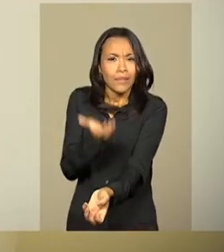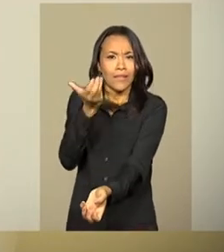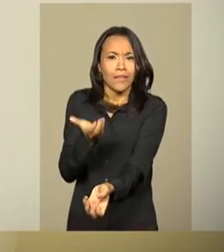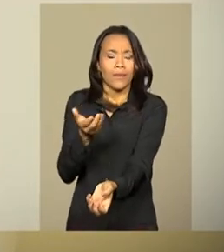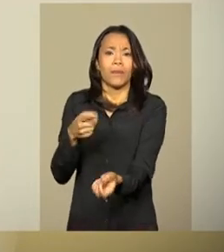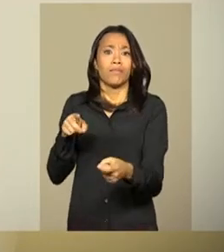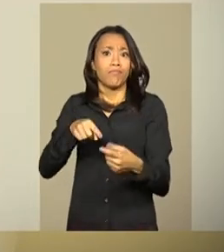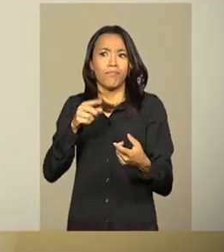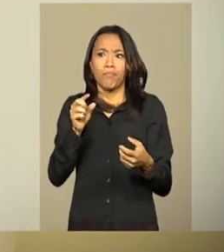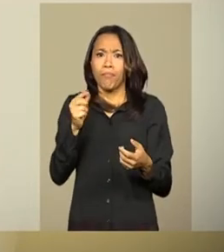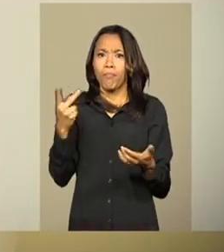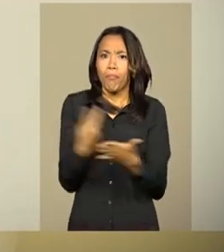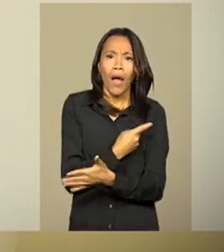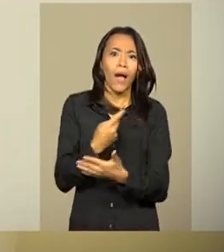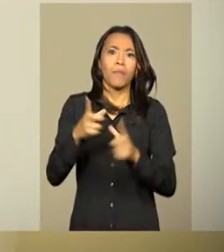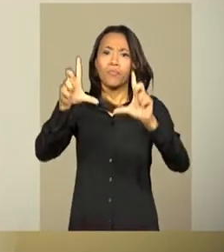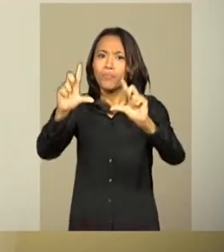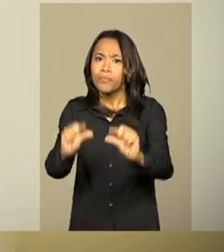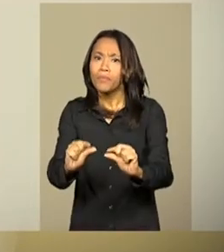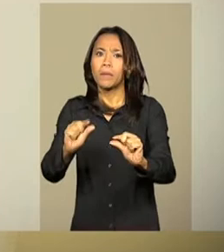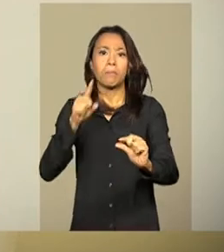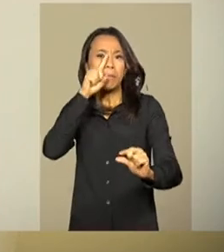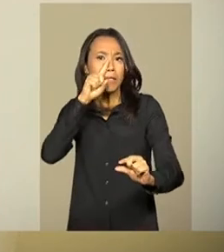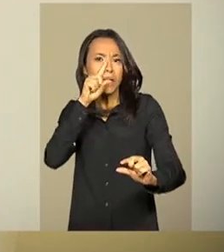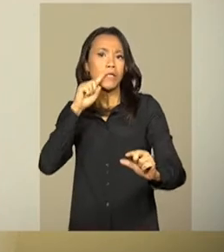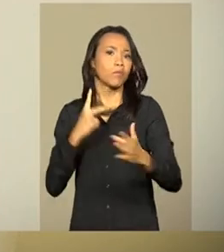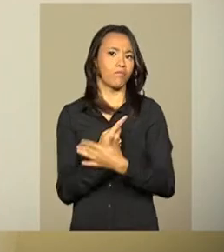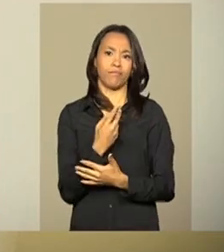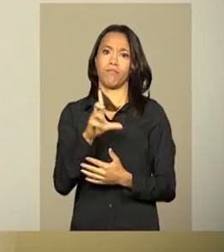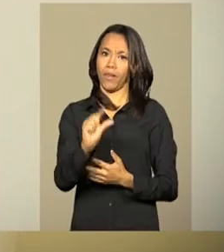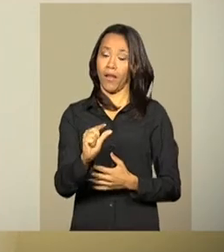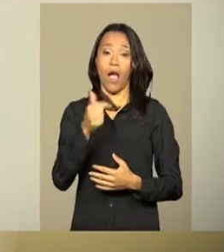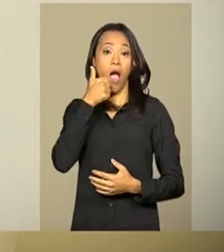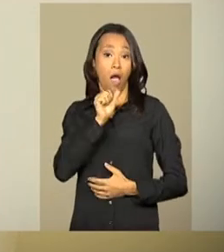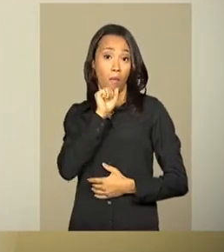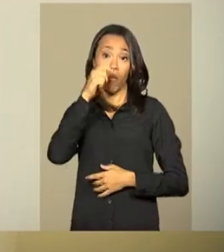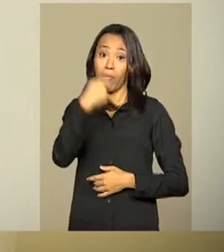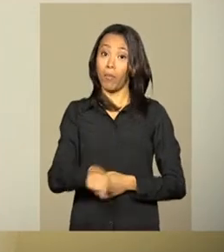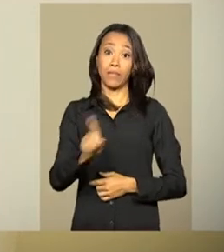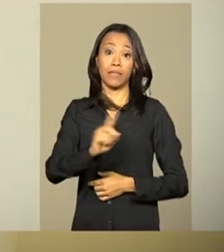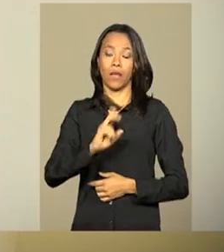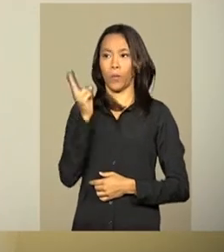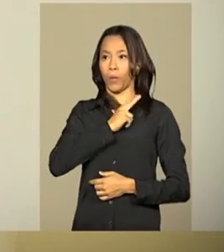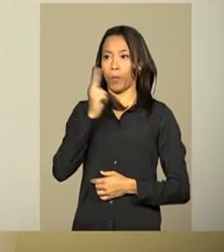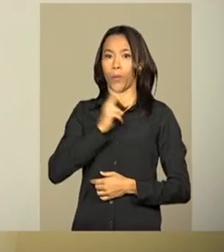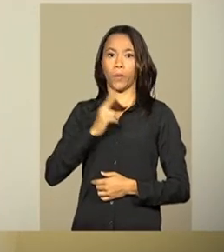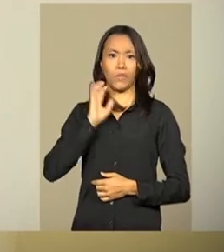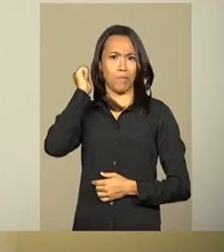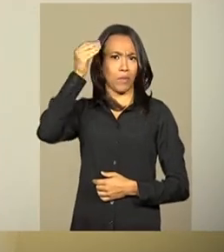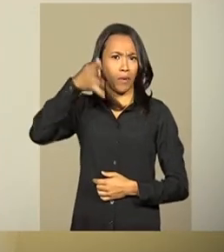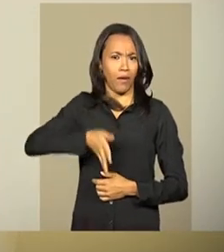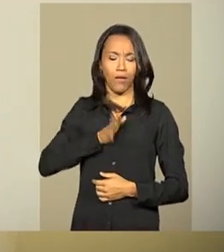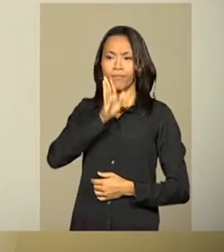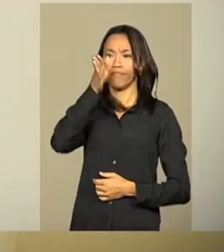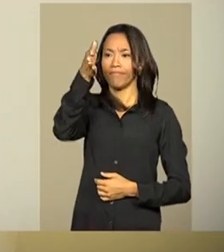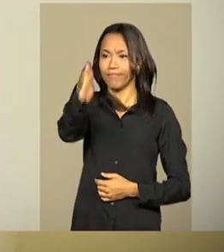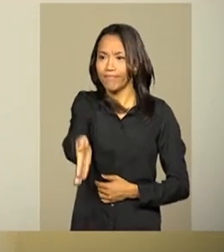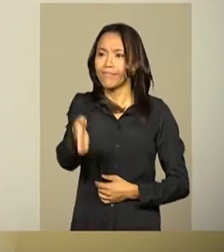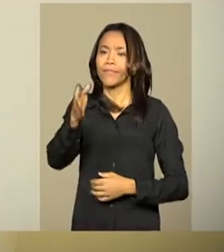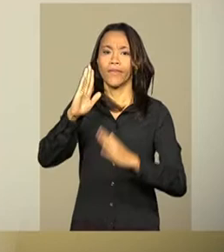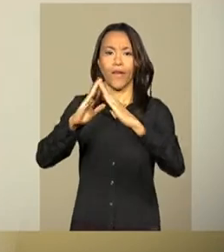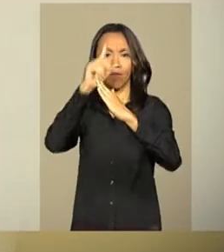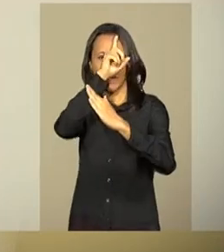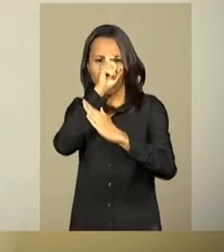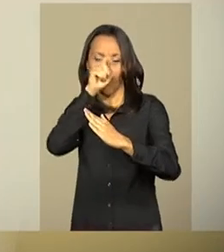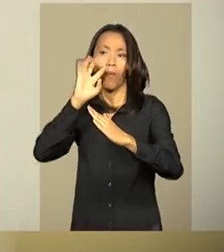do ano de precisar de um atendimento de emergência a mãe não vai precisar correr de madrugada atrás de atendimento de